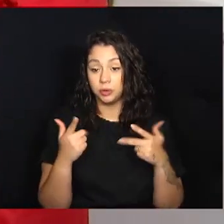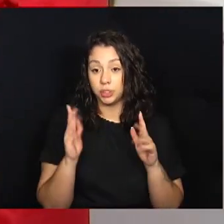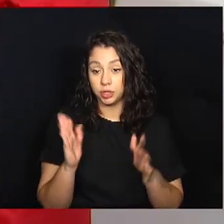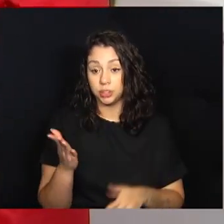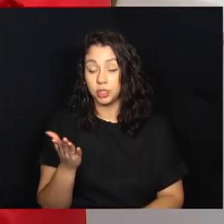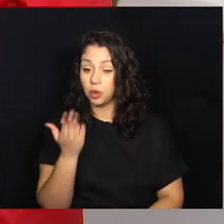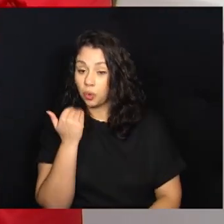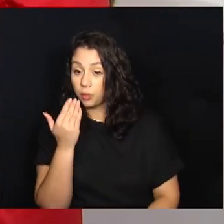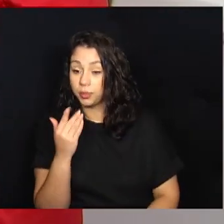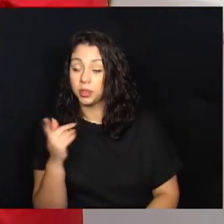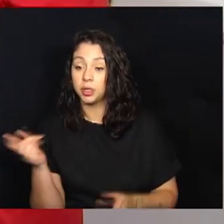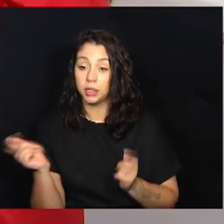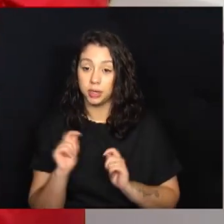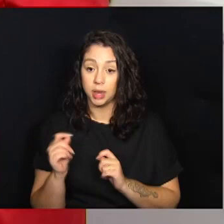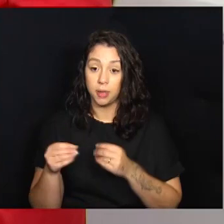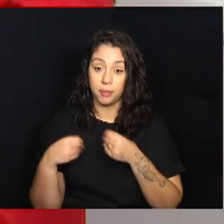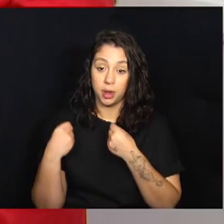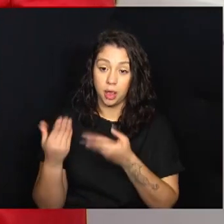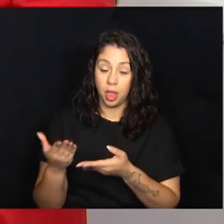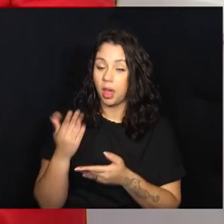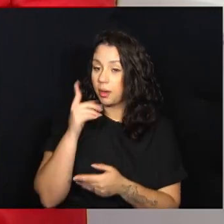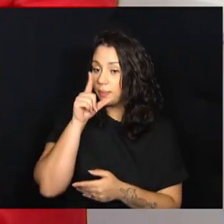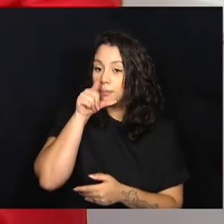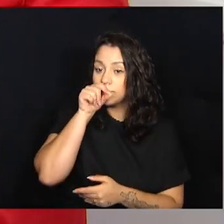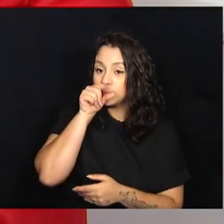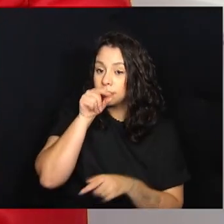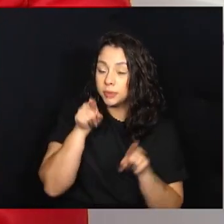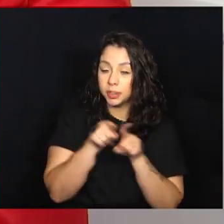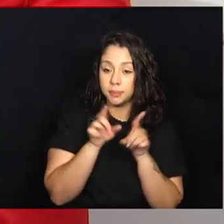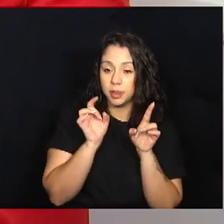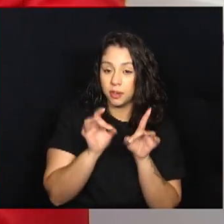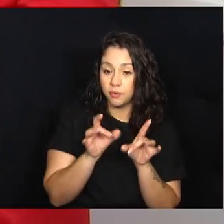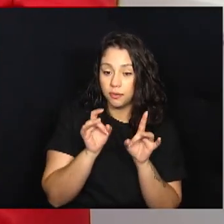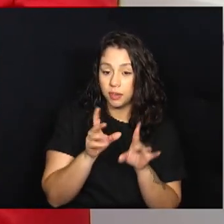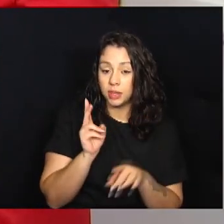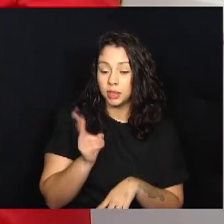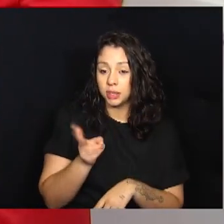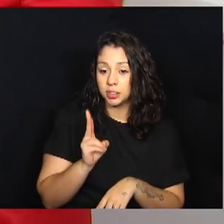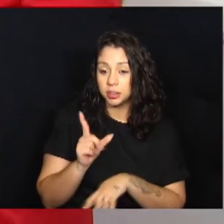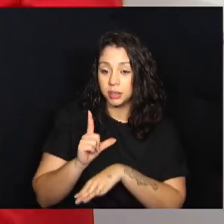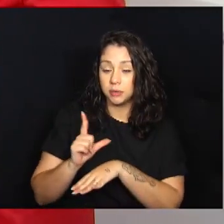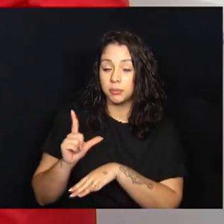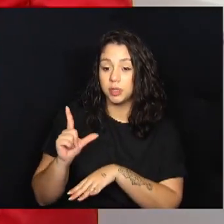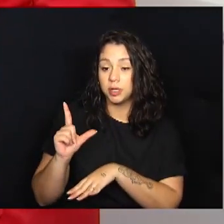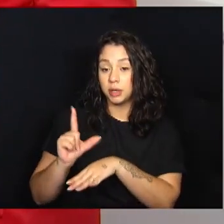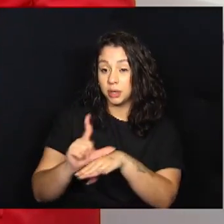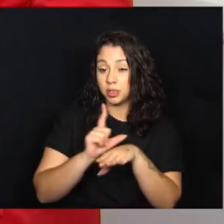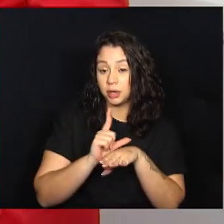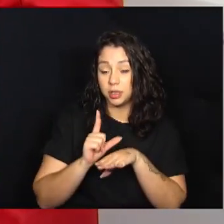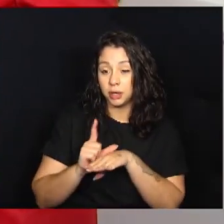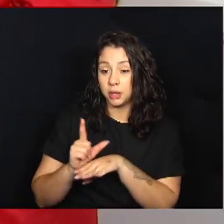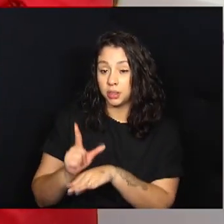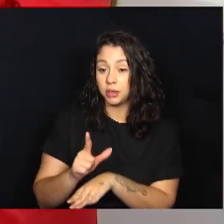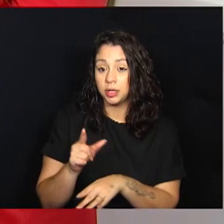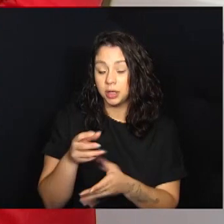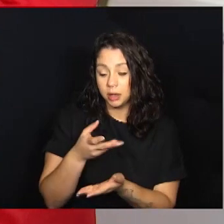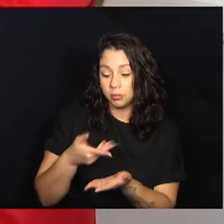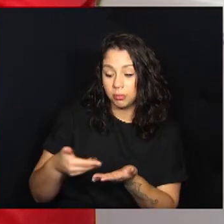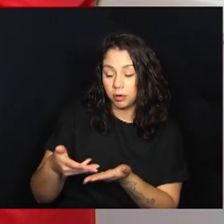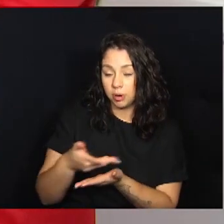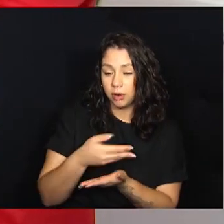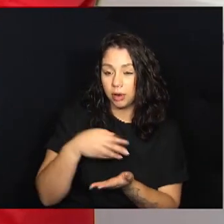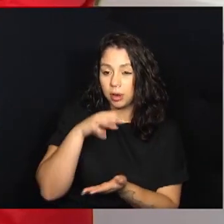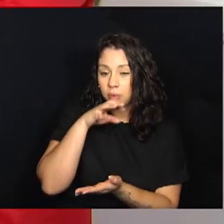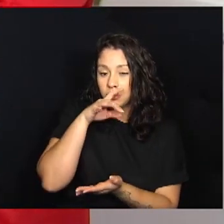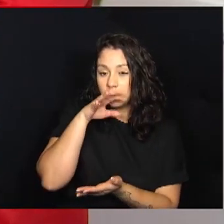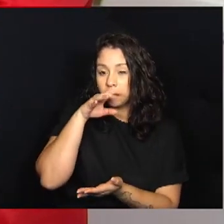gente pode dar para uma calopsita, vendem também muito no comércio aquelas sementes com cheirinho de chiclete,